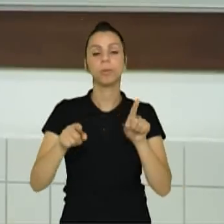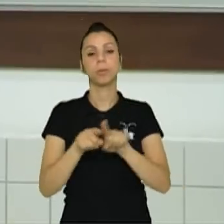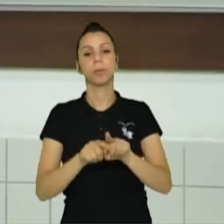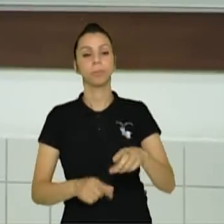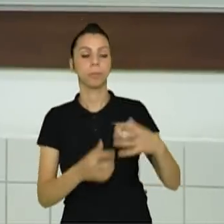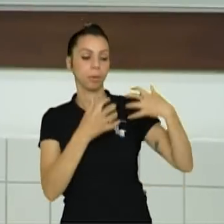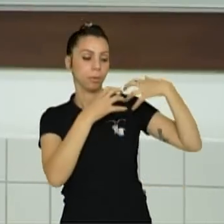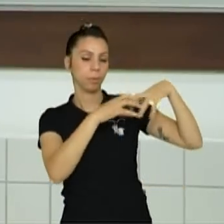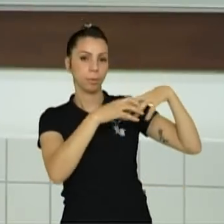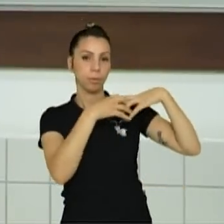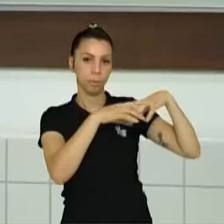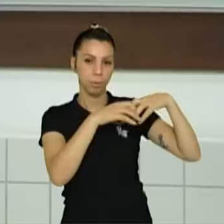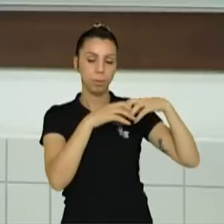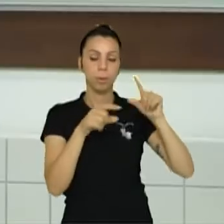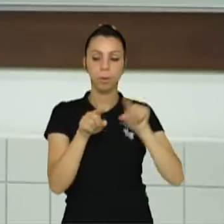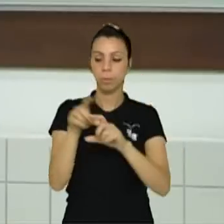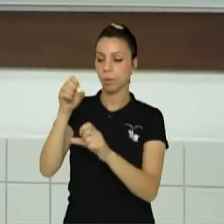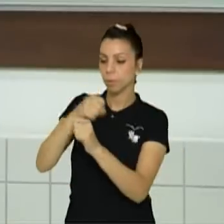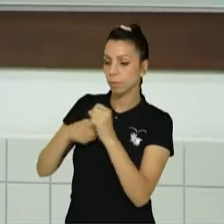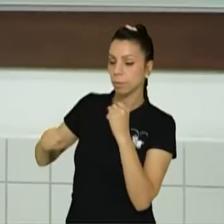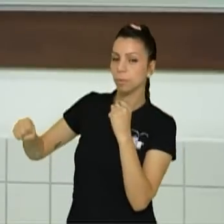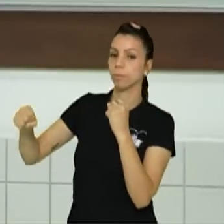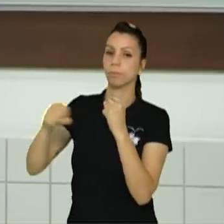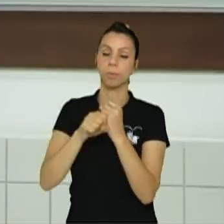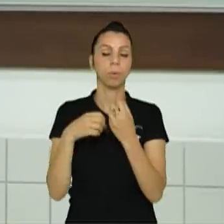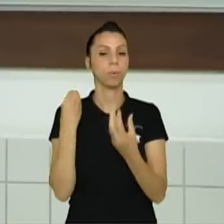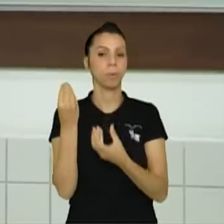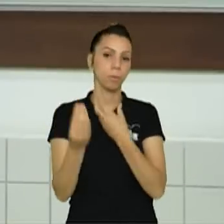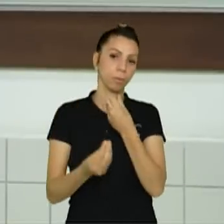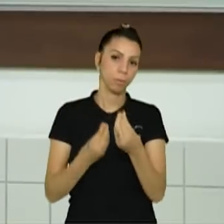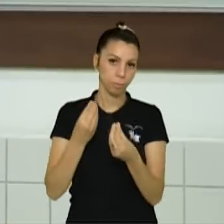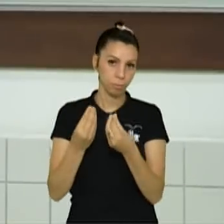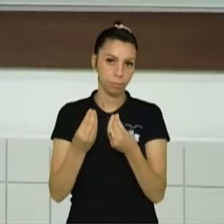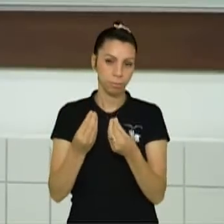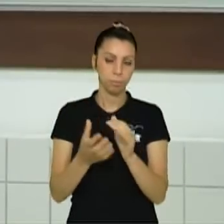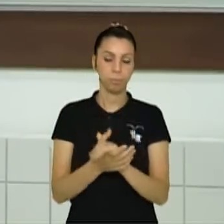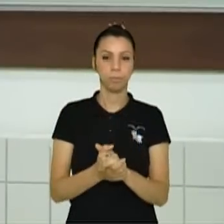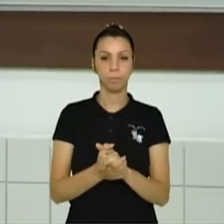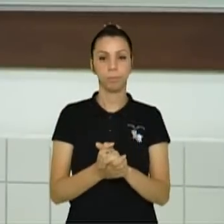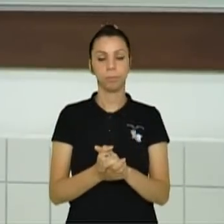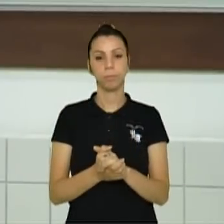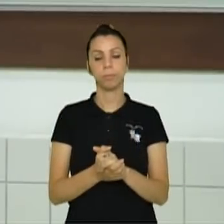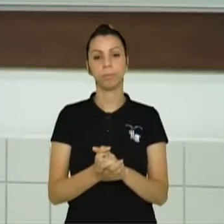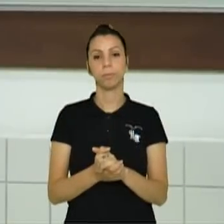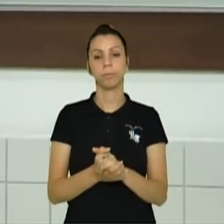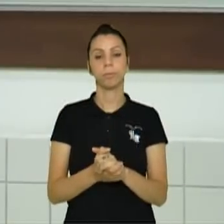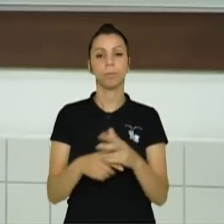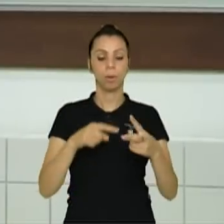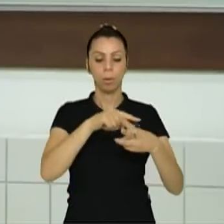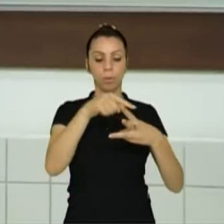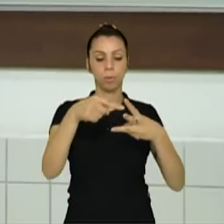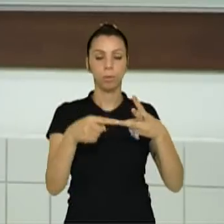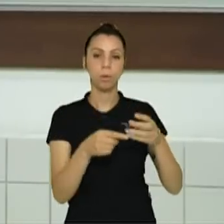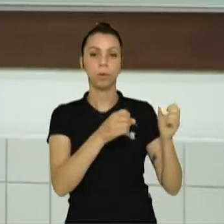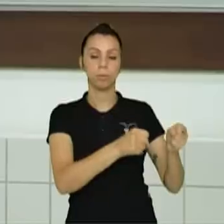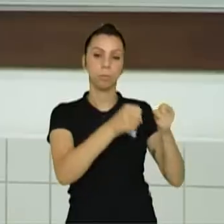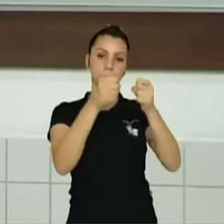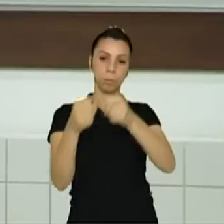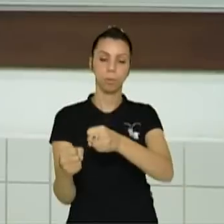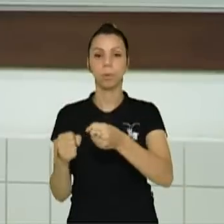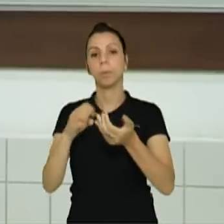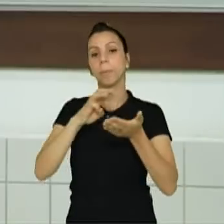racionalizar a sociedade. Vamos pensar aqui lá a questão dos três poderes, enfim, a questão do